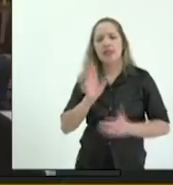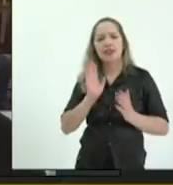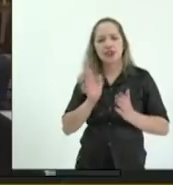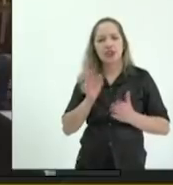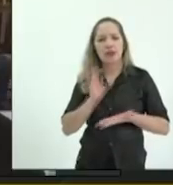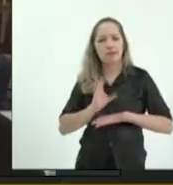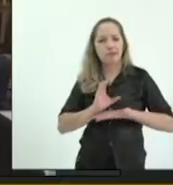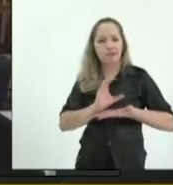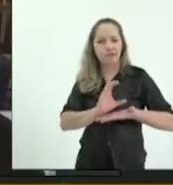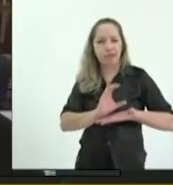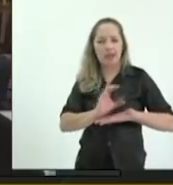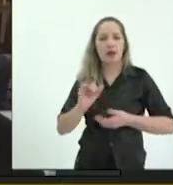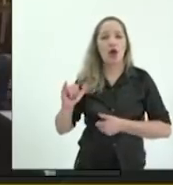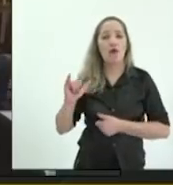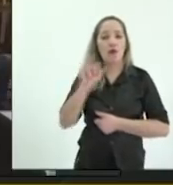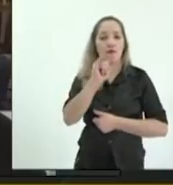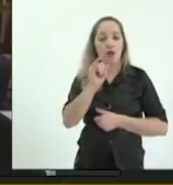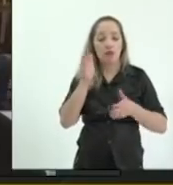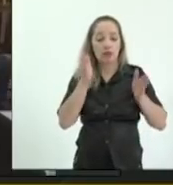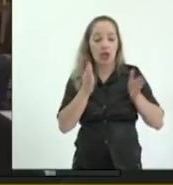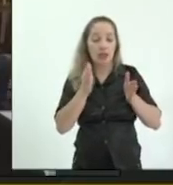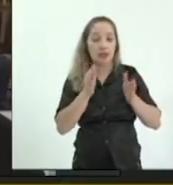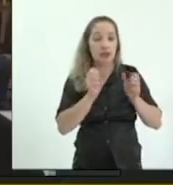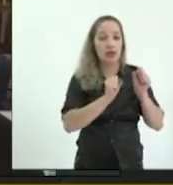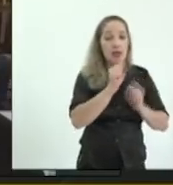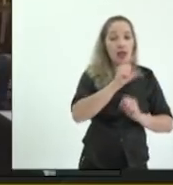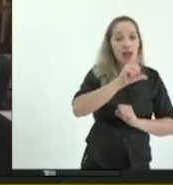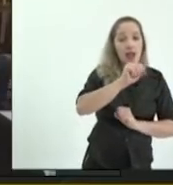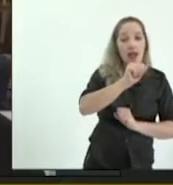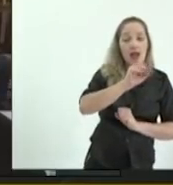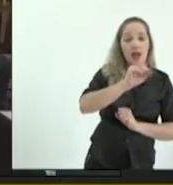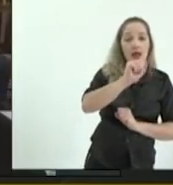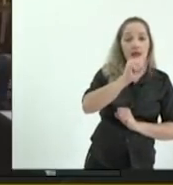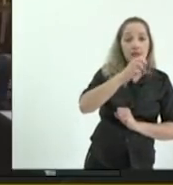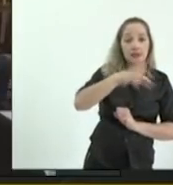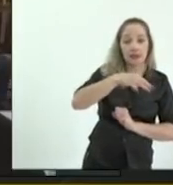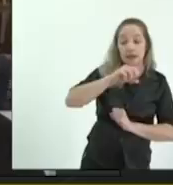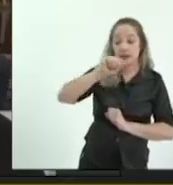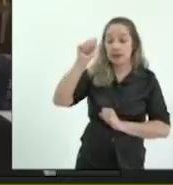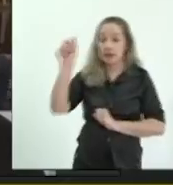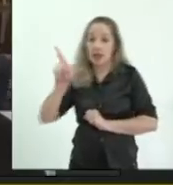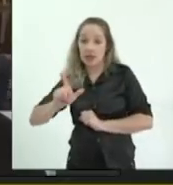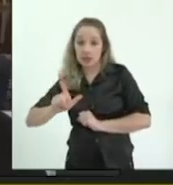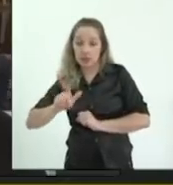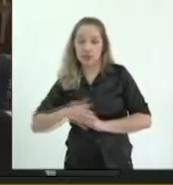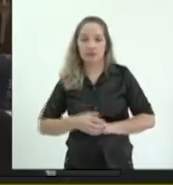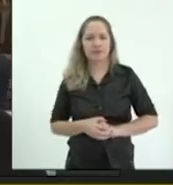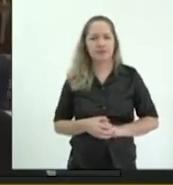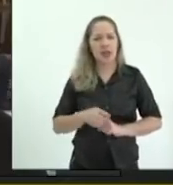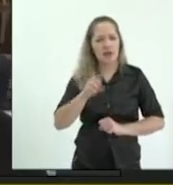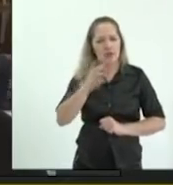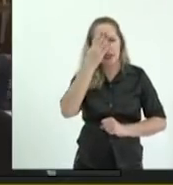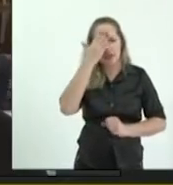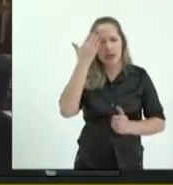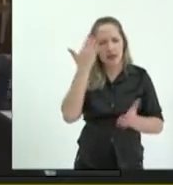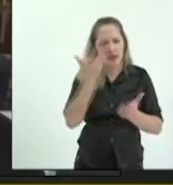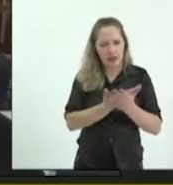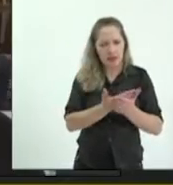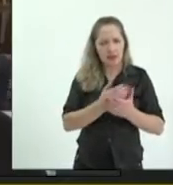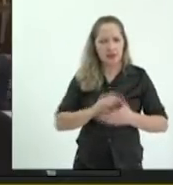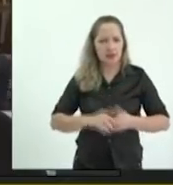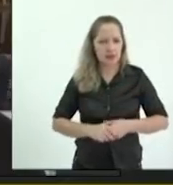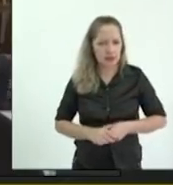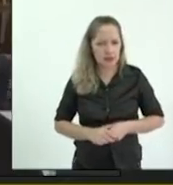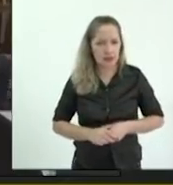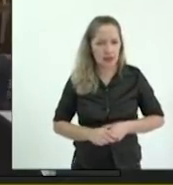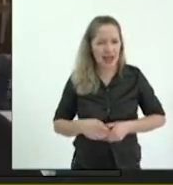E a gente já tem um mercado bastante concentrado nessas 3 principais empresas. Você acredita que, também é uma